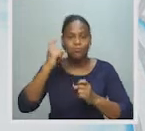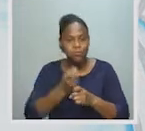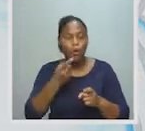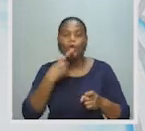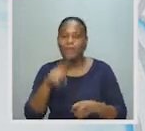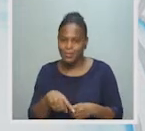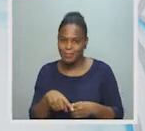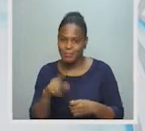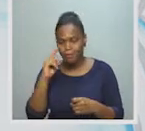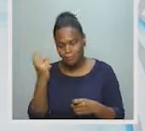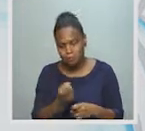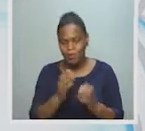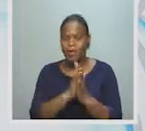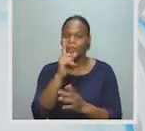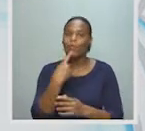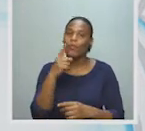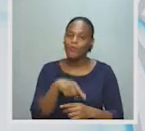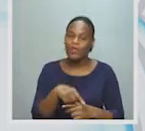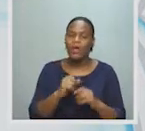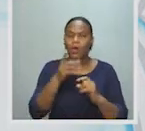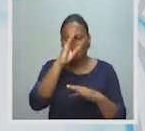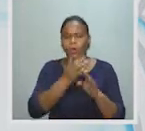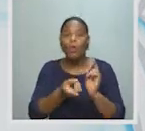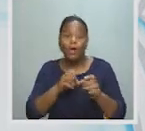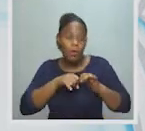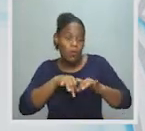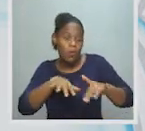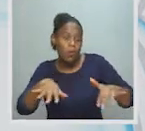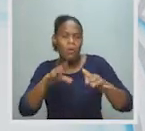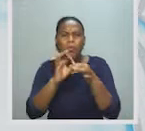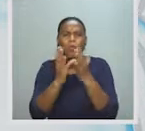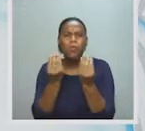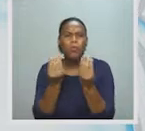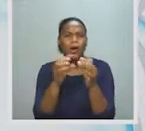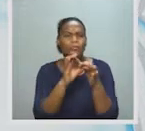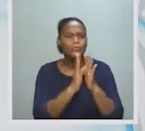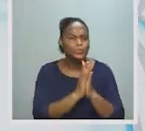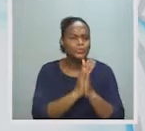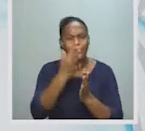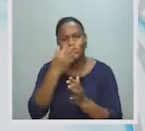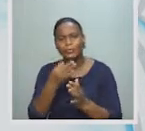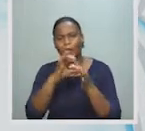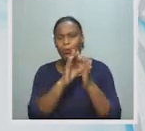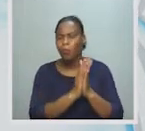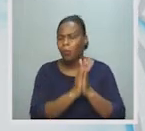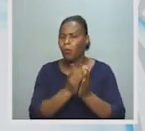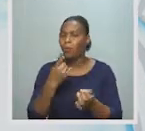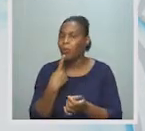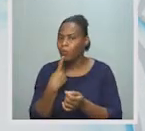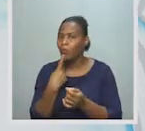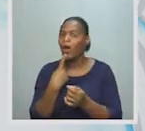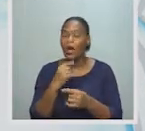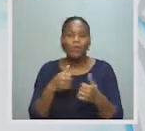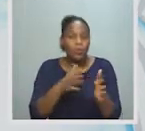forma? O que aconteceu? Proliferação de muitas seitas, ou seja, várias religiões